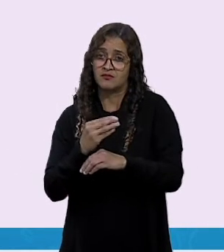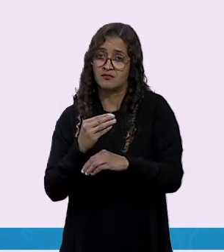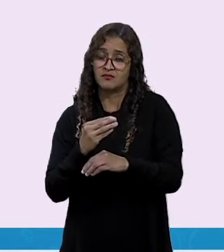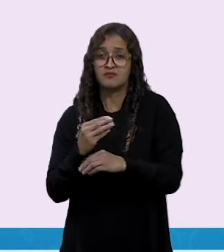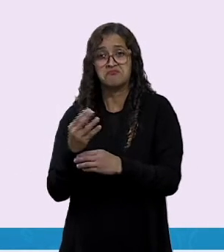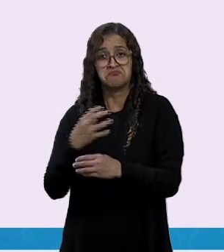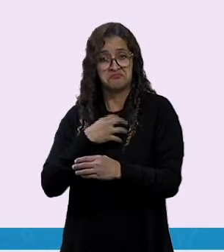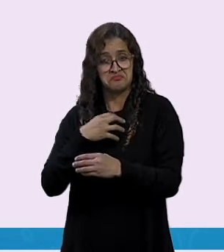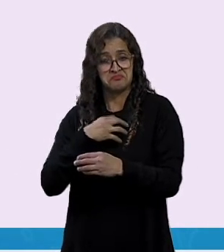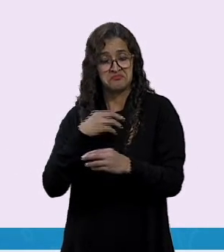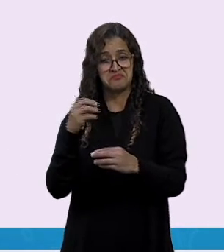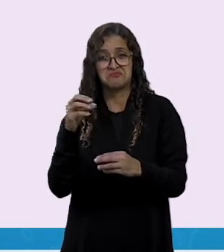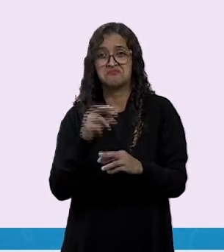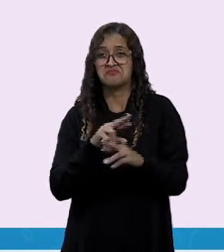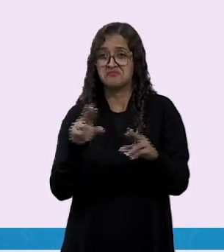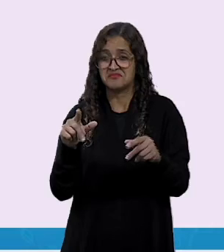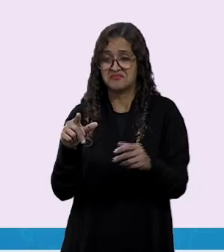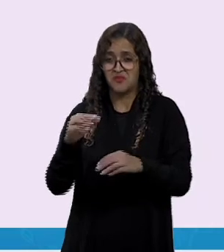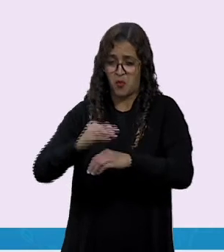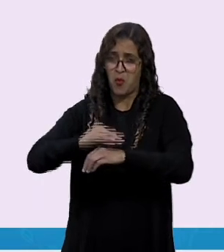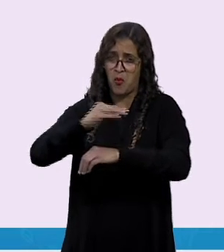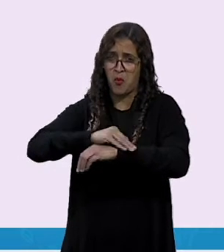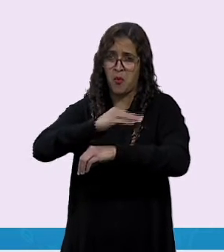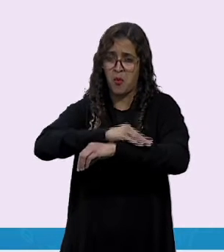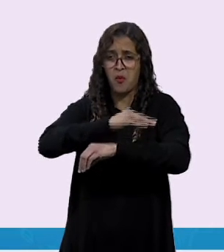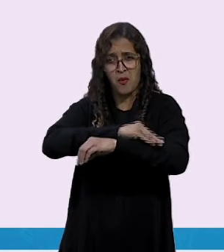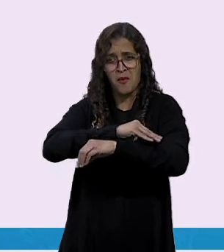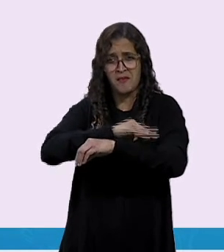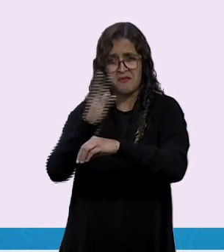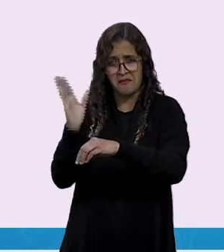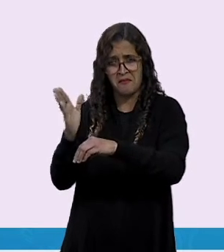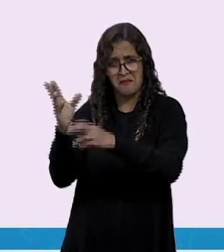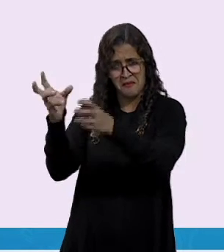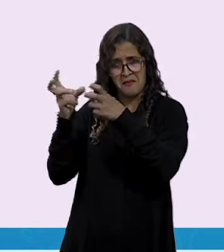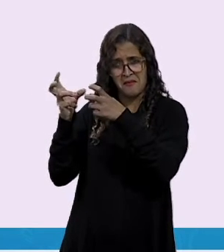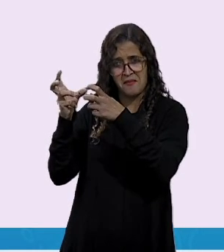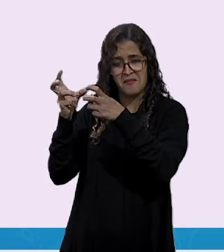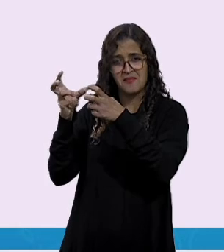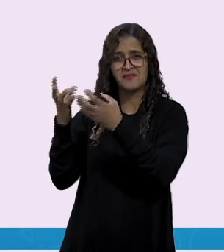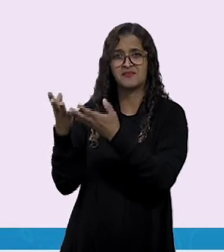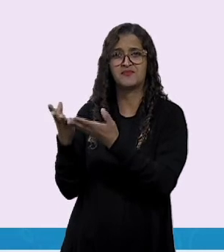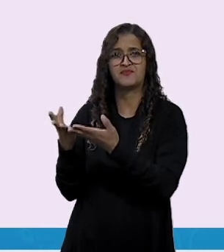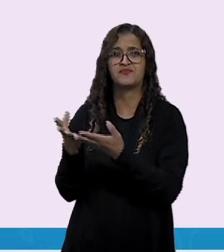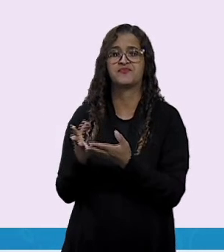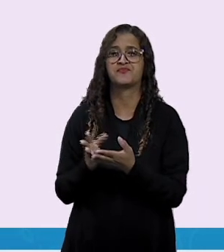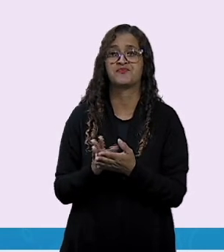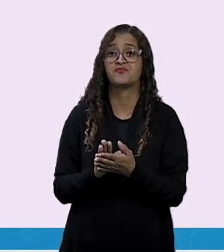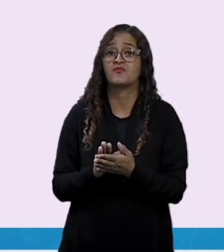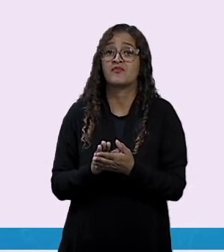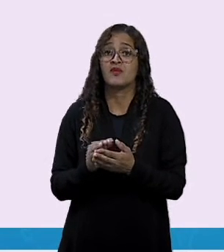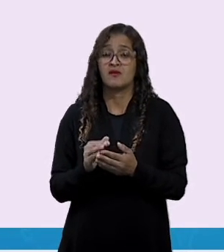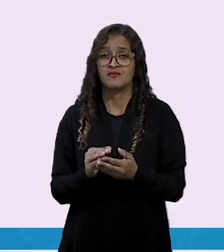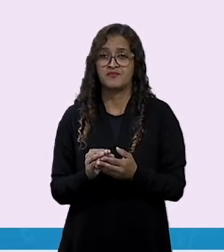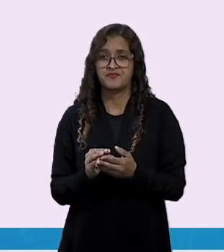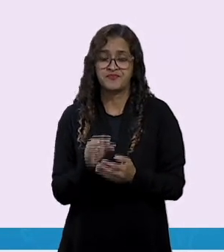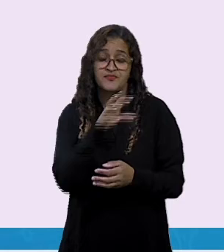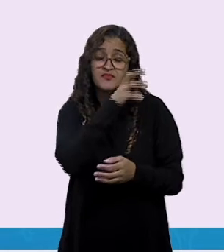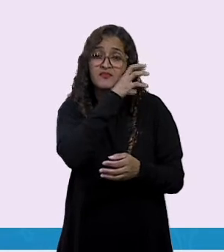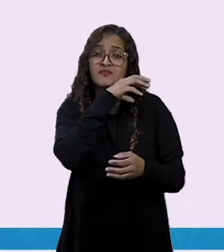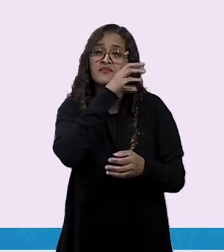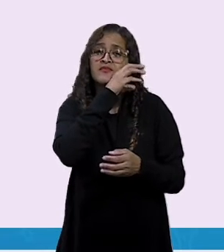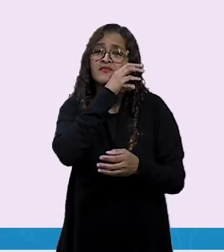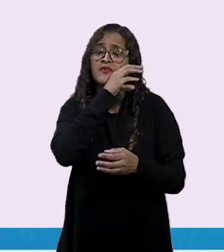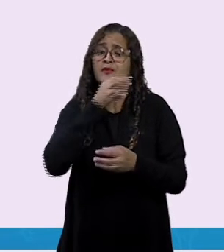nunca viu um sapo, né? Muito legal ver eles pulando lá para todo lado. Aí aqui agora, período de gestação de